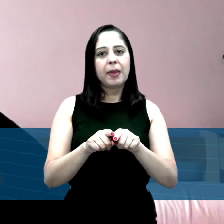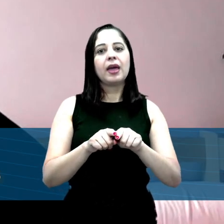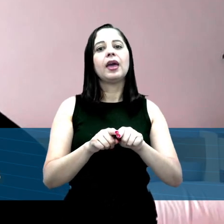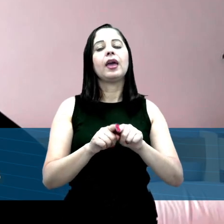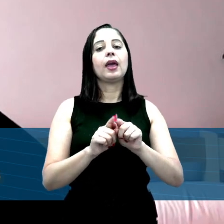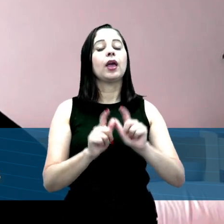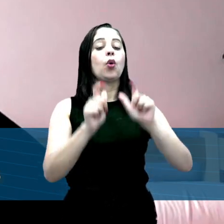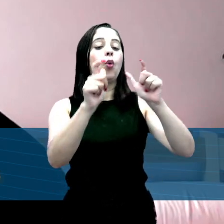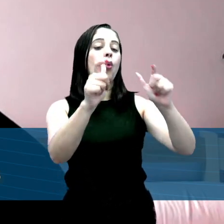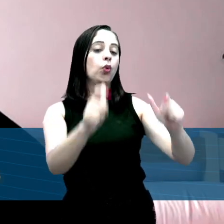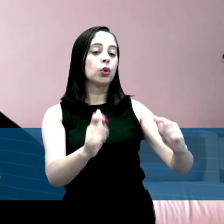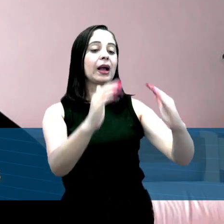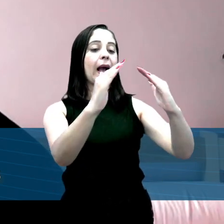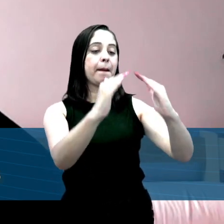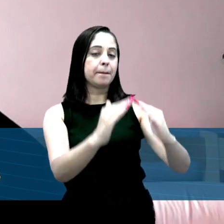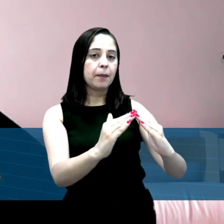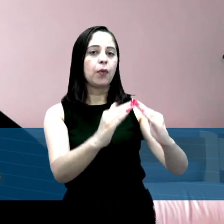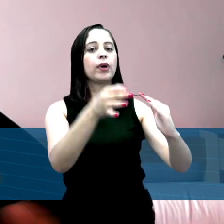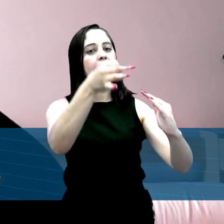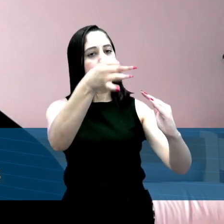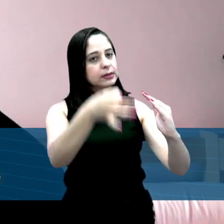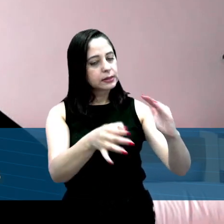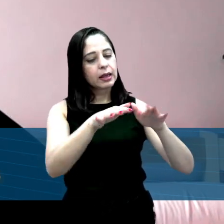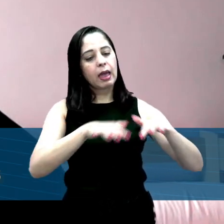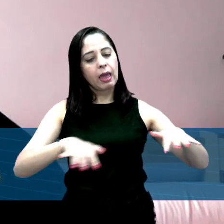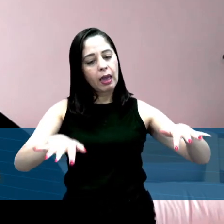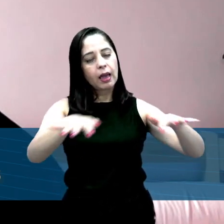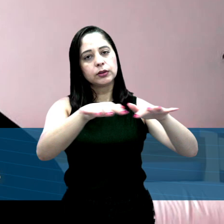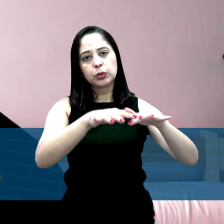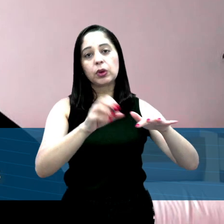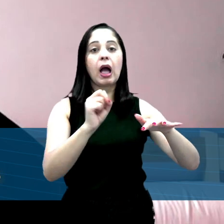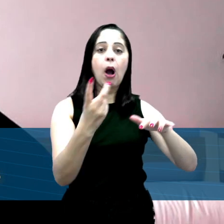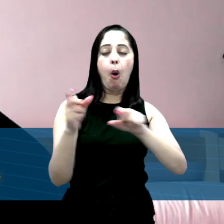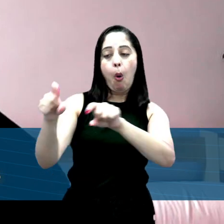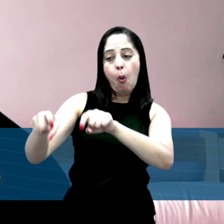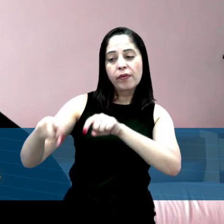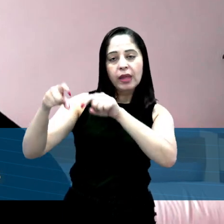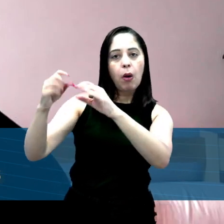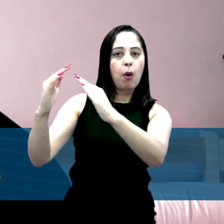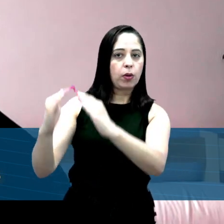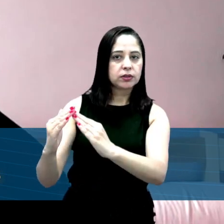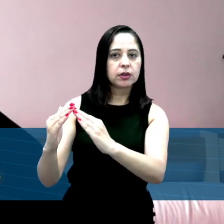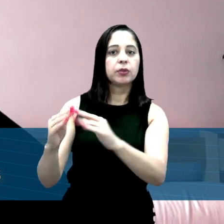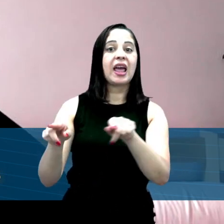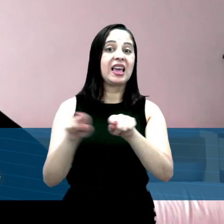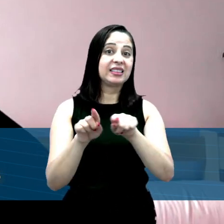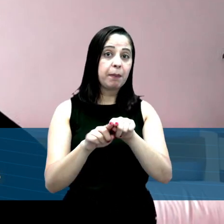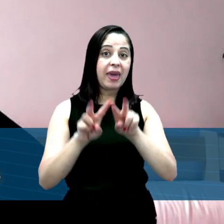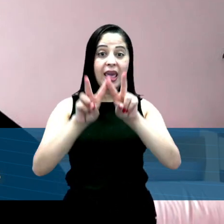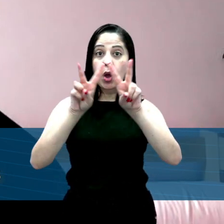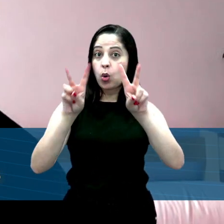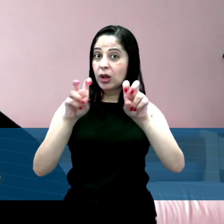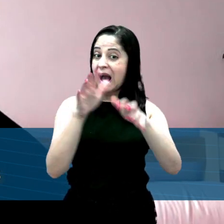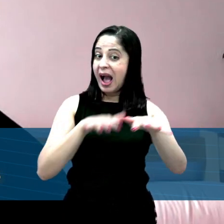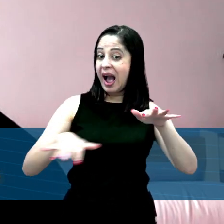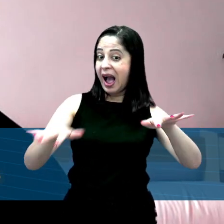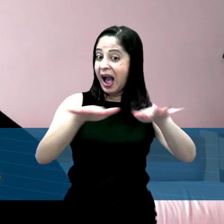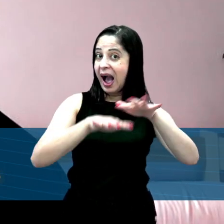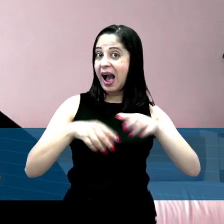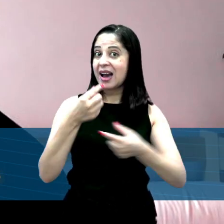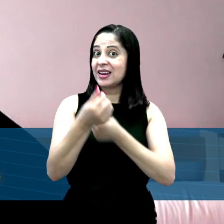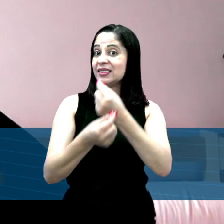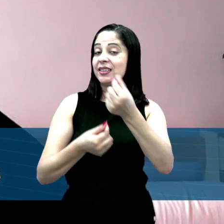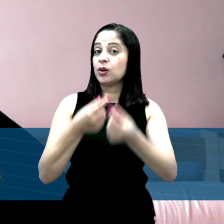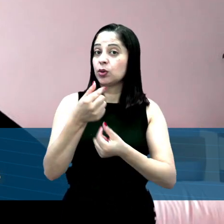geográfico, né, de um impacto de deslocamento no espaço urbano, rural, num viés econômico também, né, a gente tem que